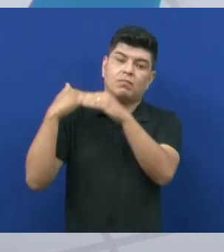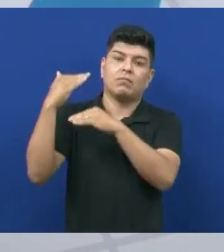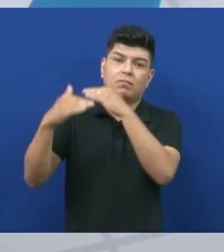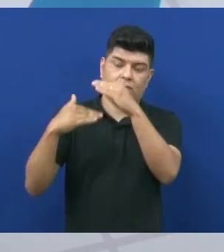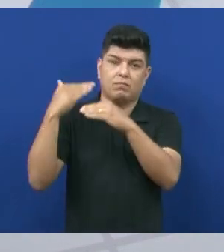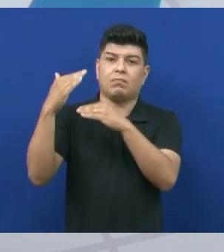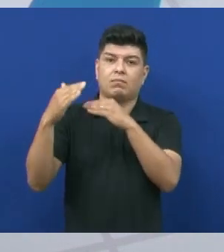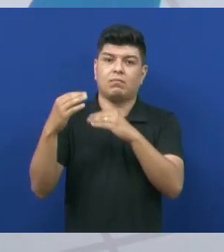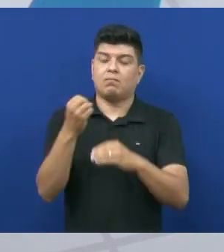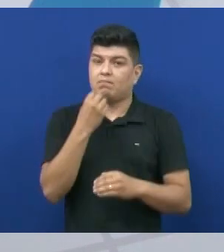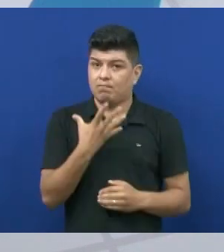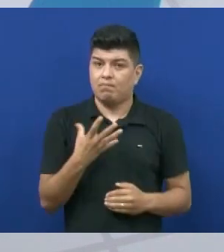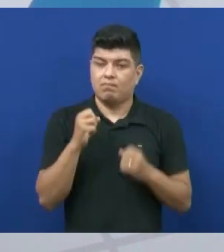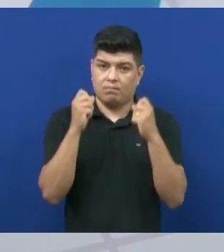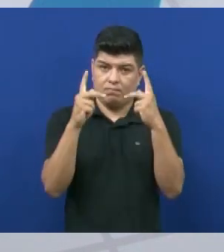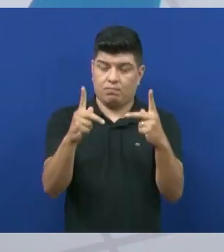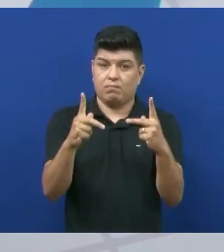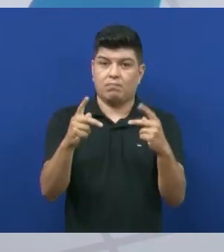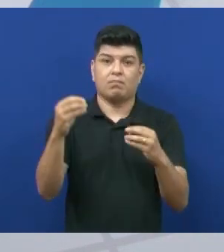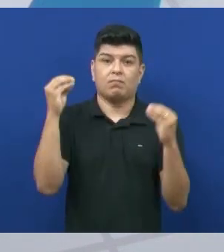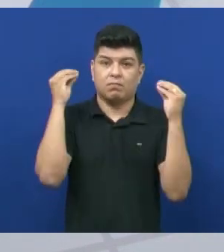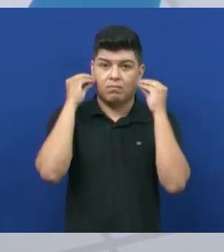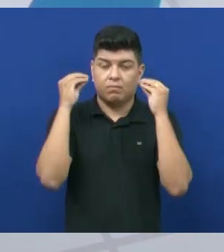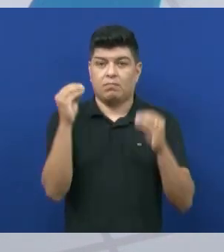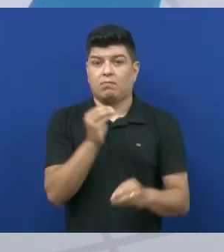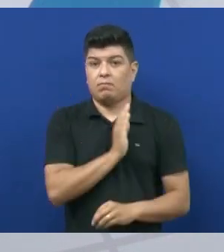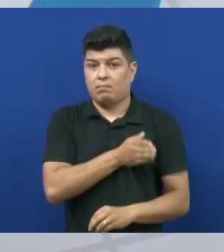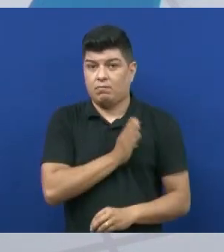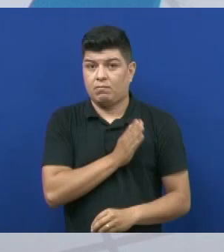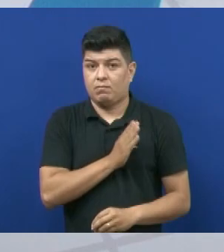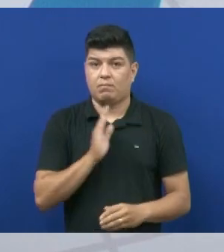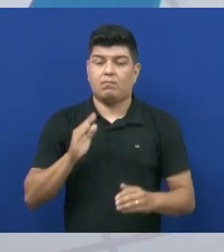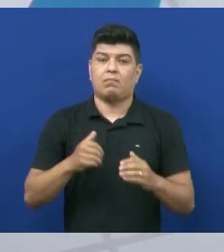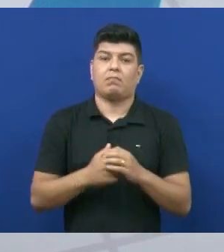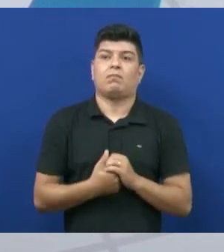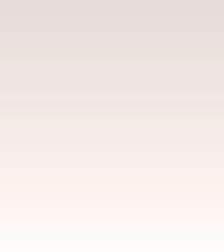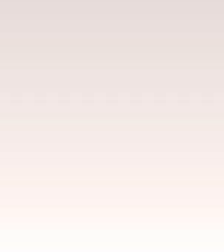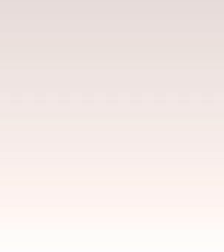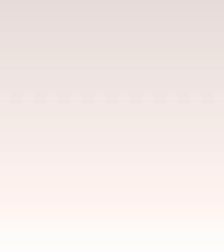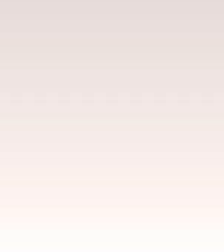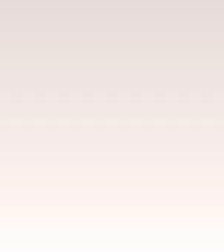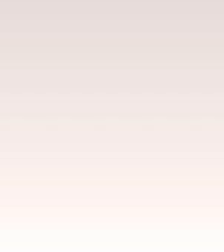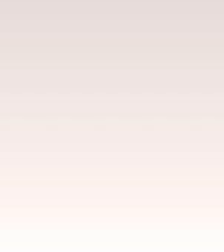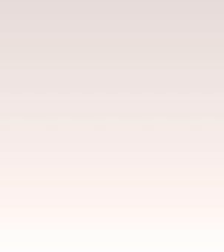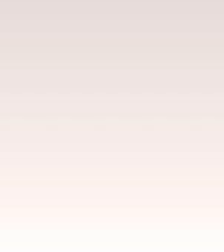nos desenvolve bem mais, ok? Beijo no coração e até a próxima!